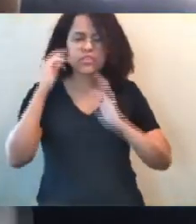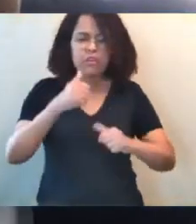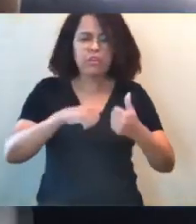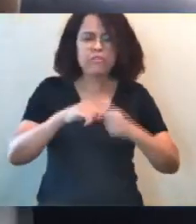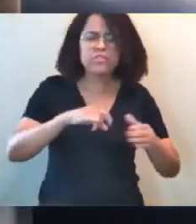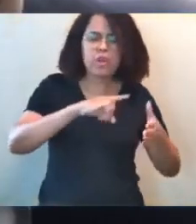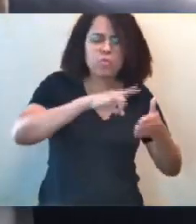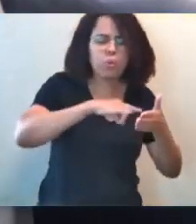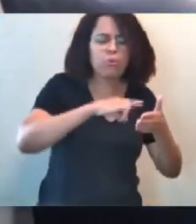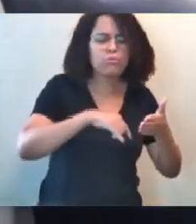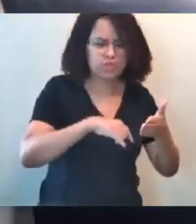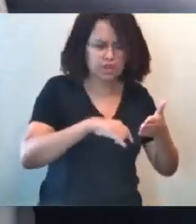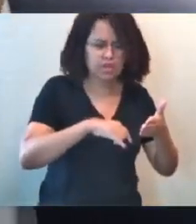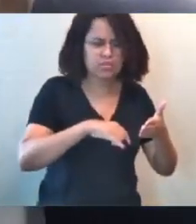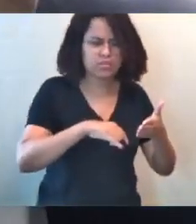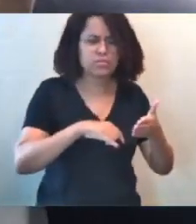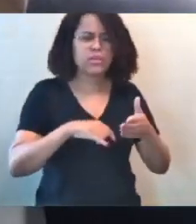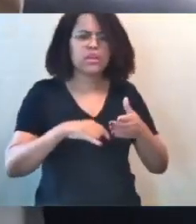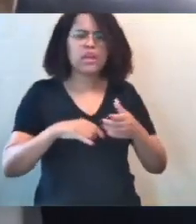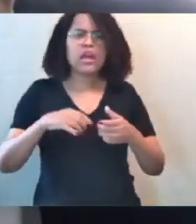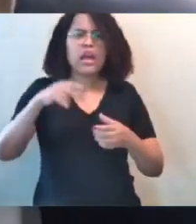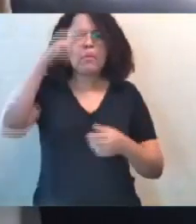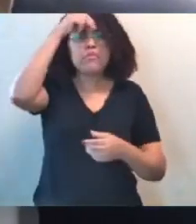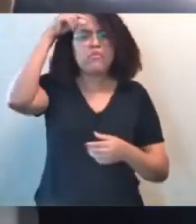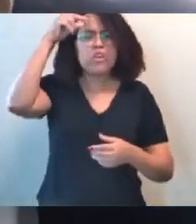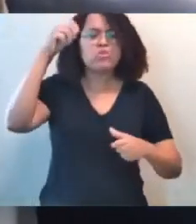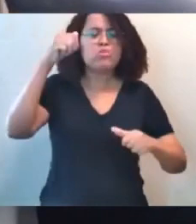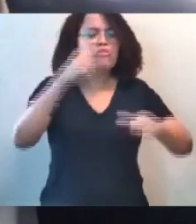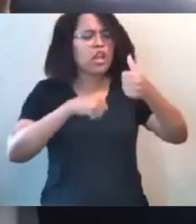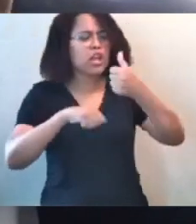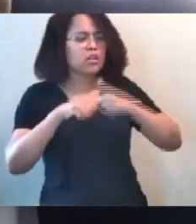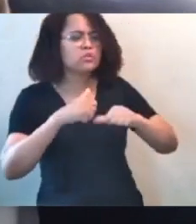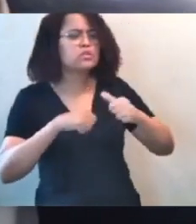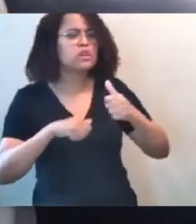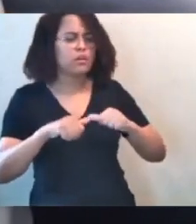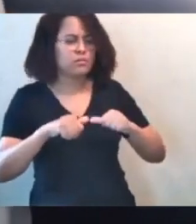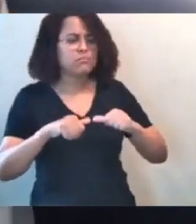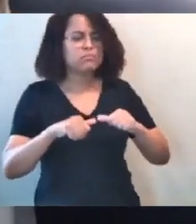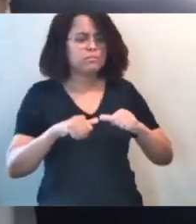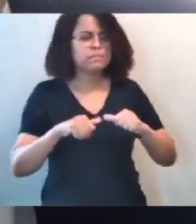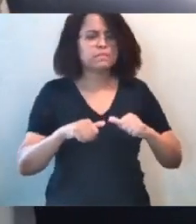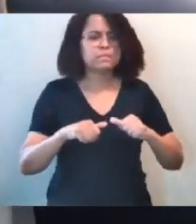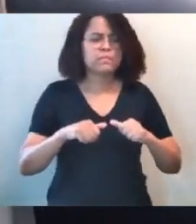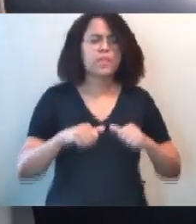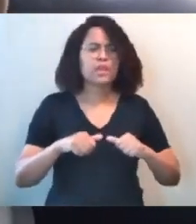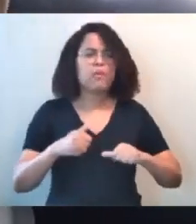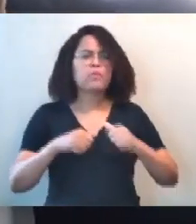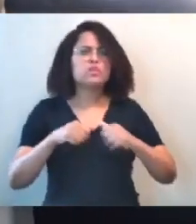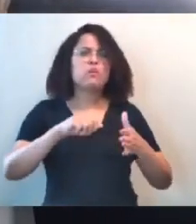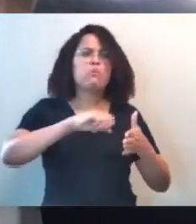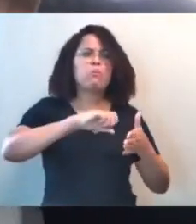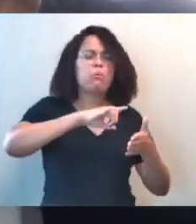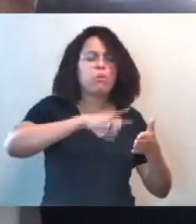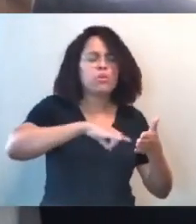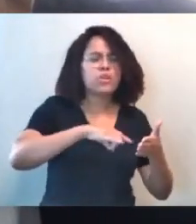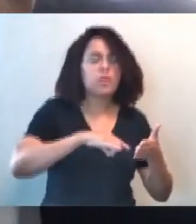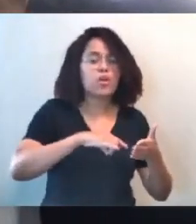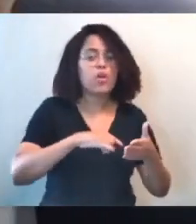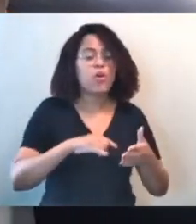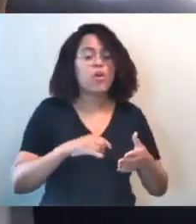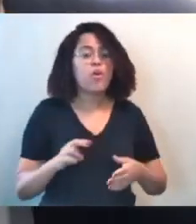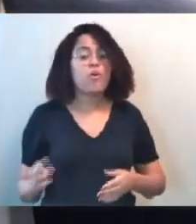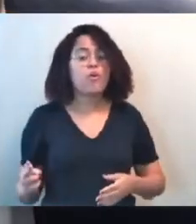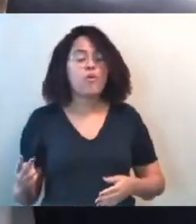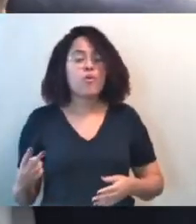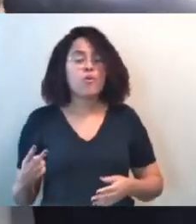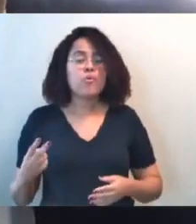ela analisará, num exercício de revisão contratual, o valor do